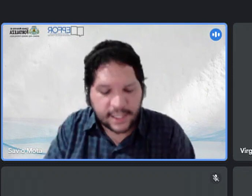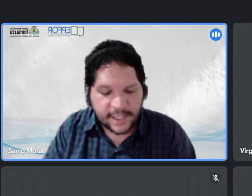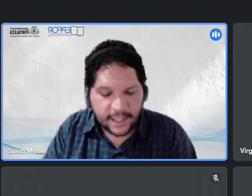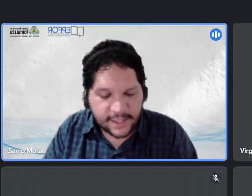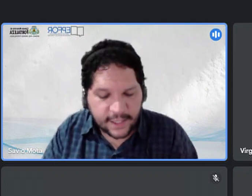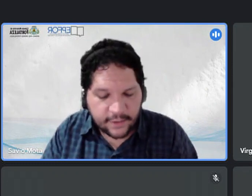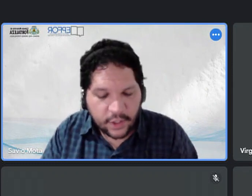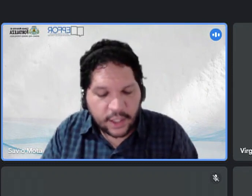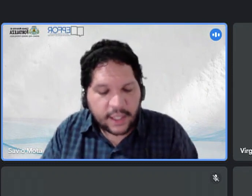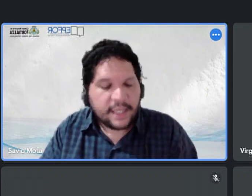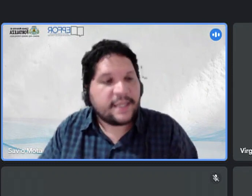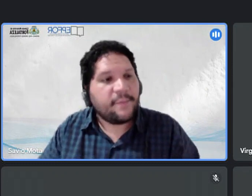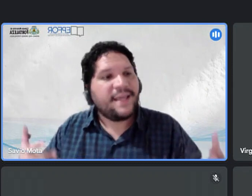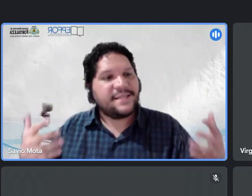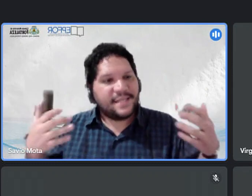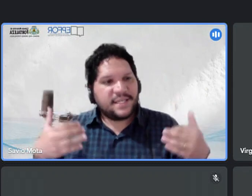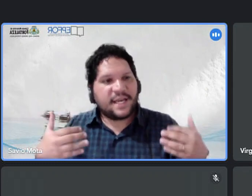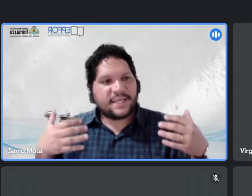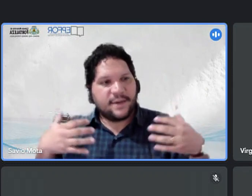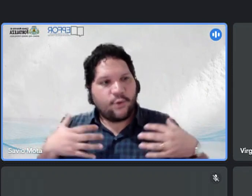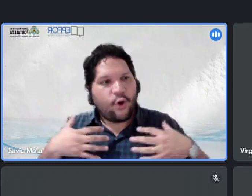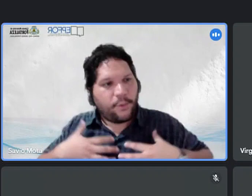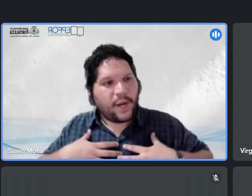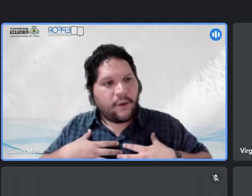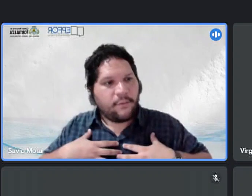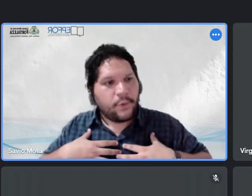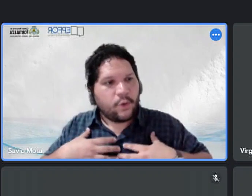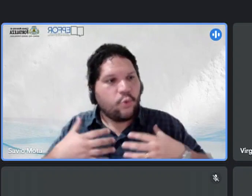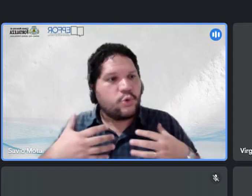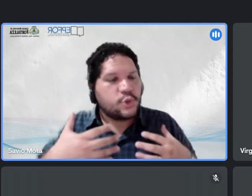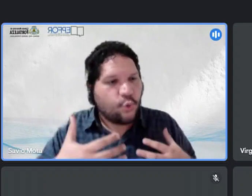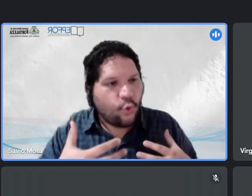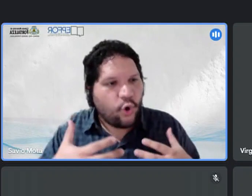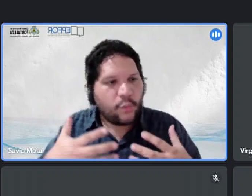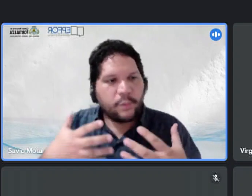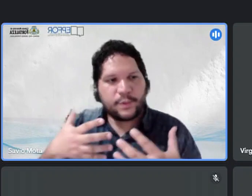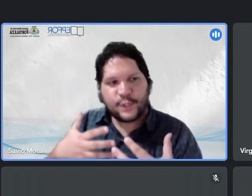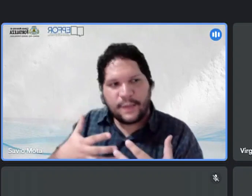pessoa que está sinalizando. E também existe a questão corporal,